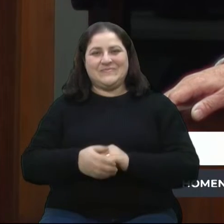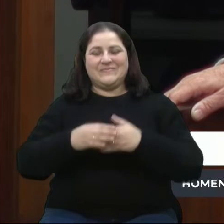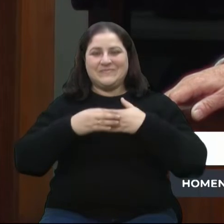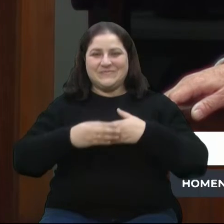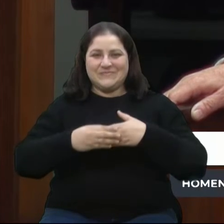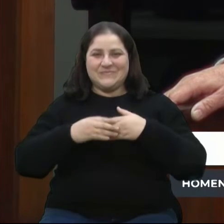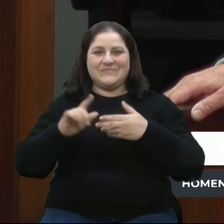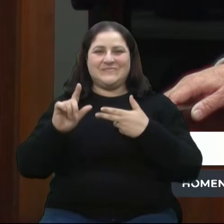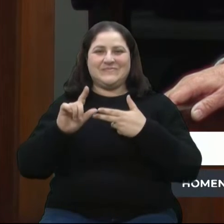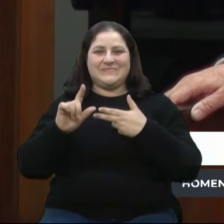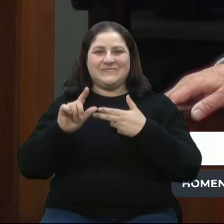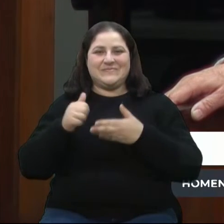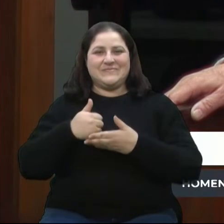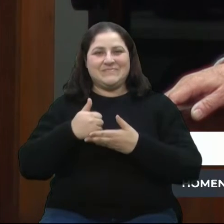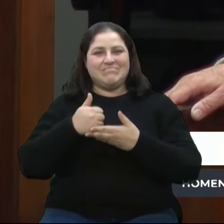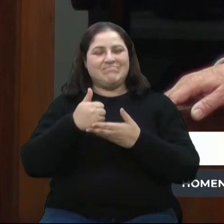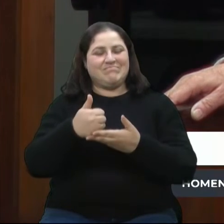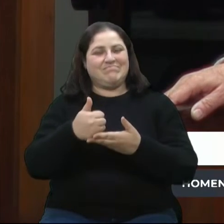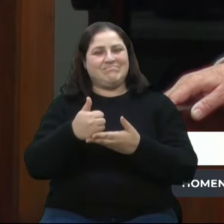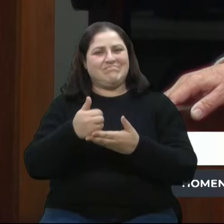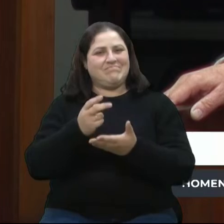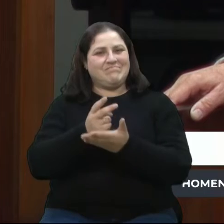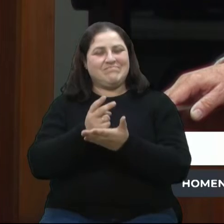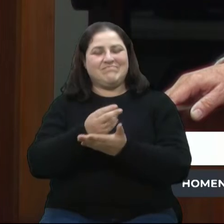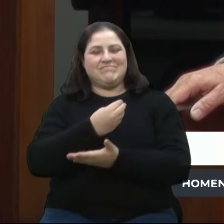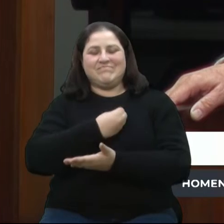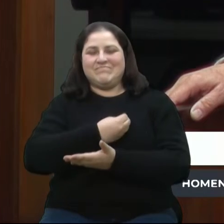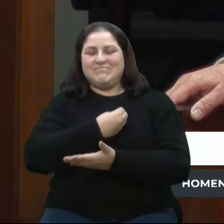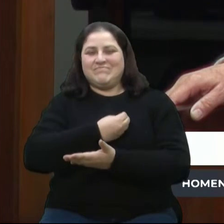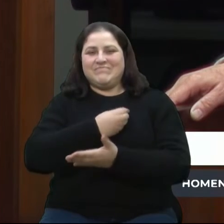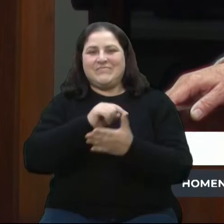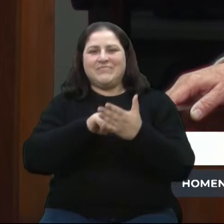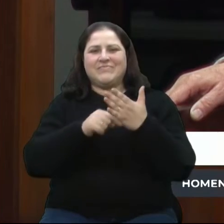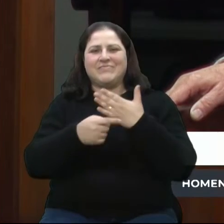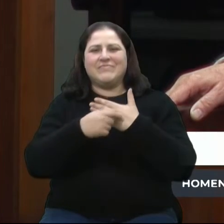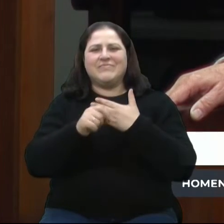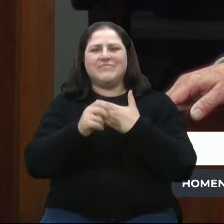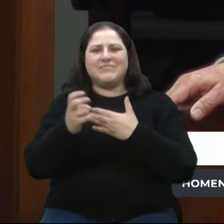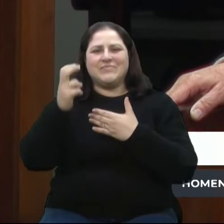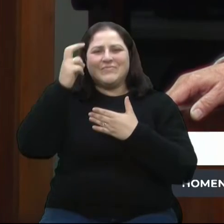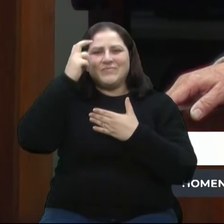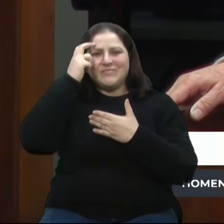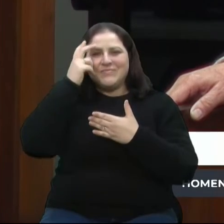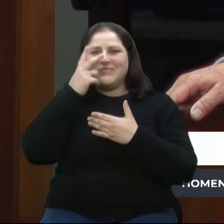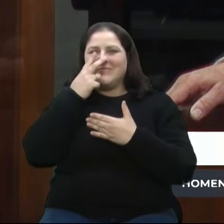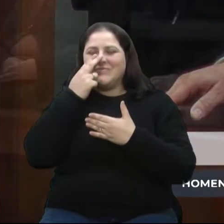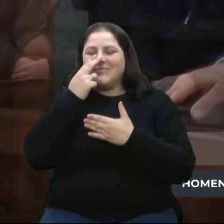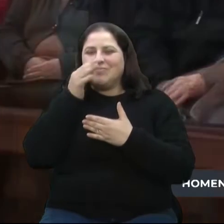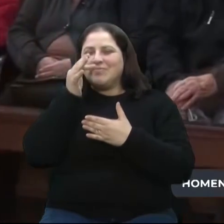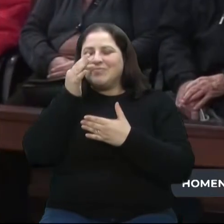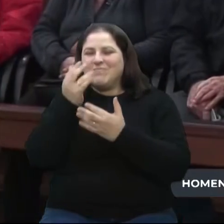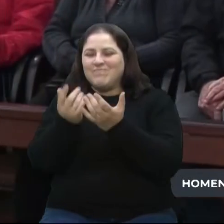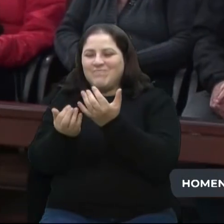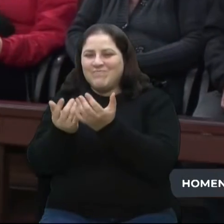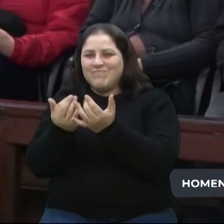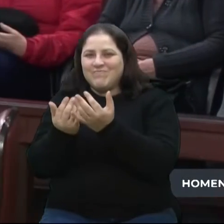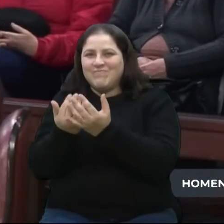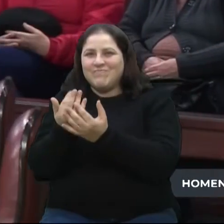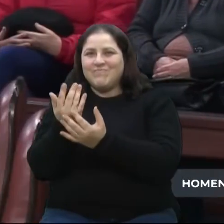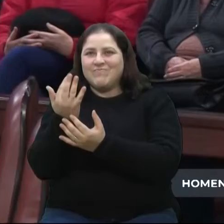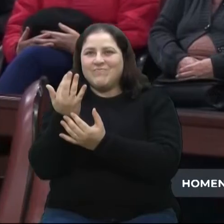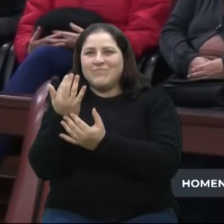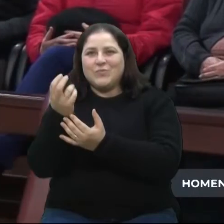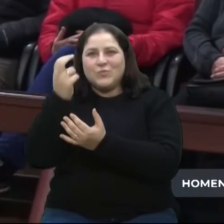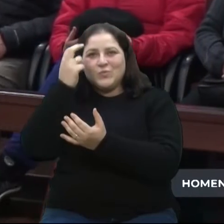por contribuir em manter viva essa chama da cultura, da tradição, que isso é uma coisa que nós não